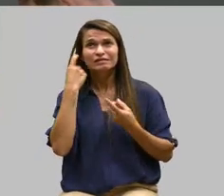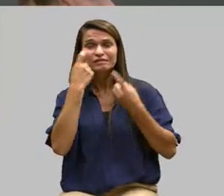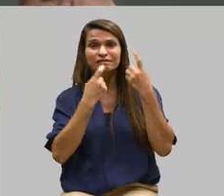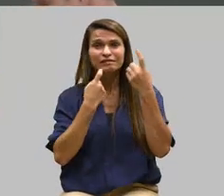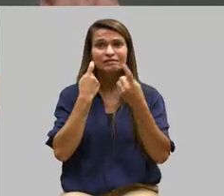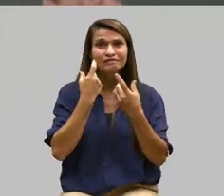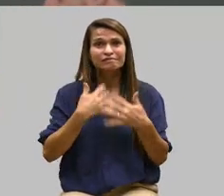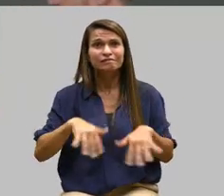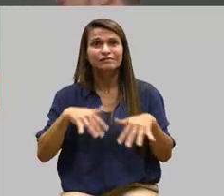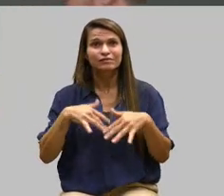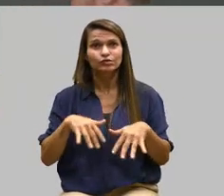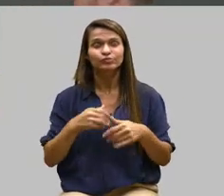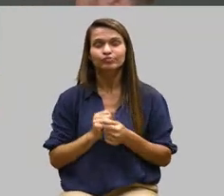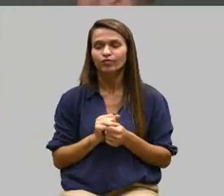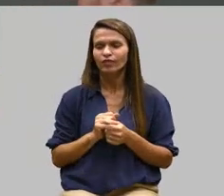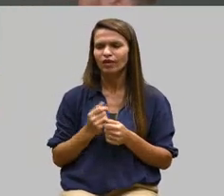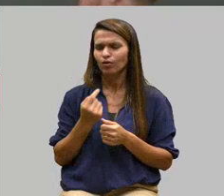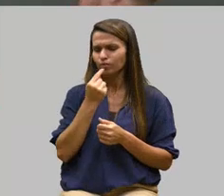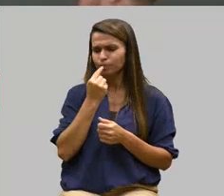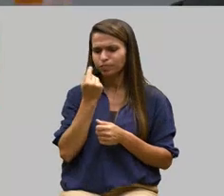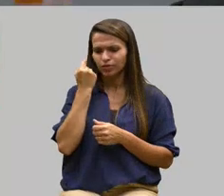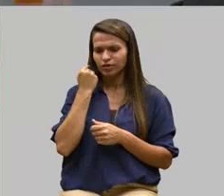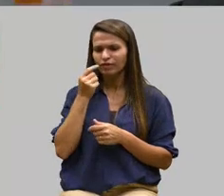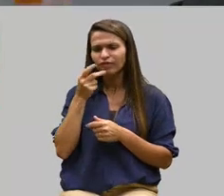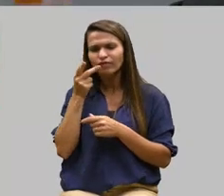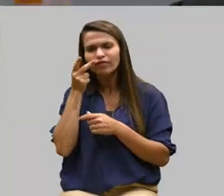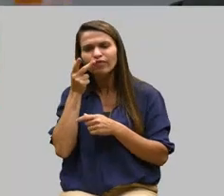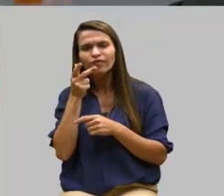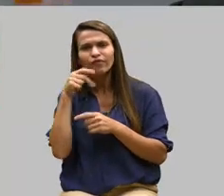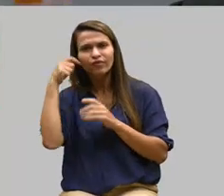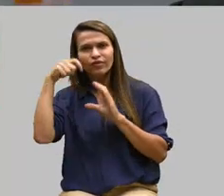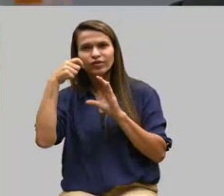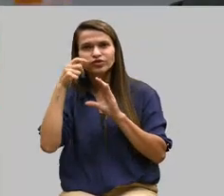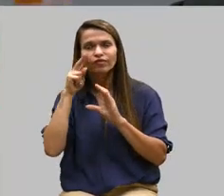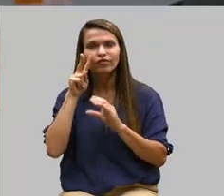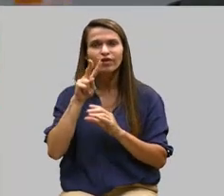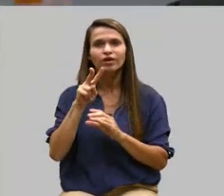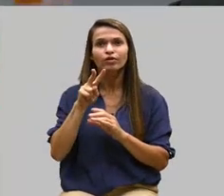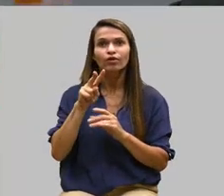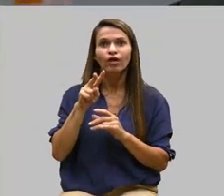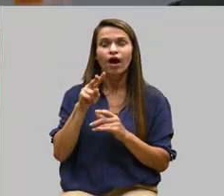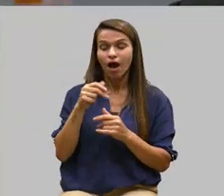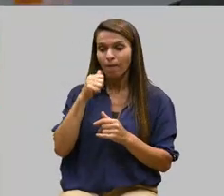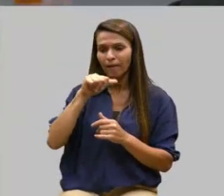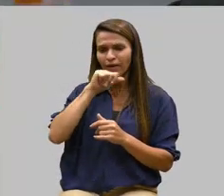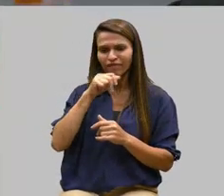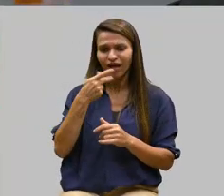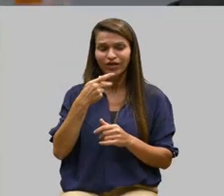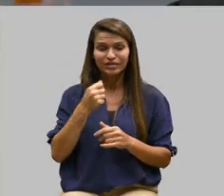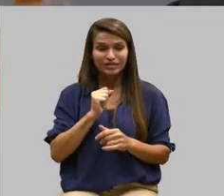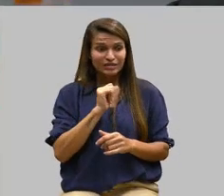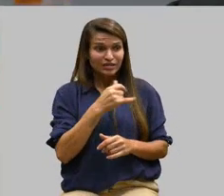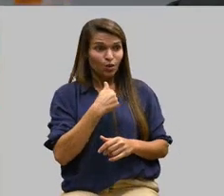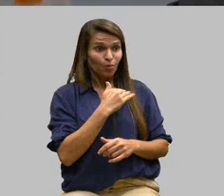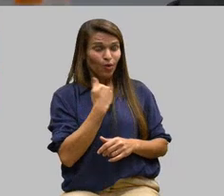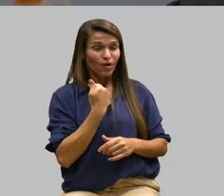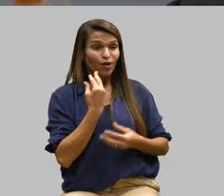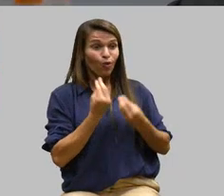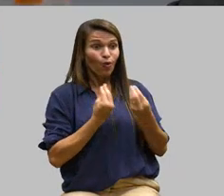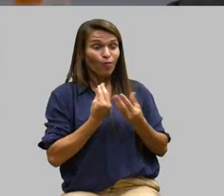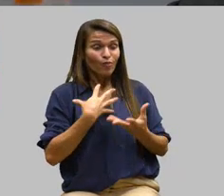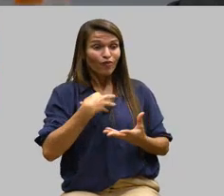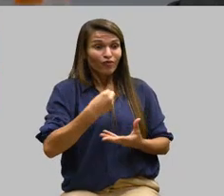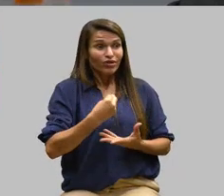vendo um vídeo de uma mãe falando eu vivo diariamente luto e se eu morrer como que vai ficar meu filho então é isso